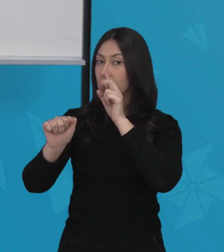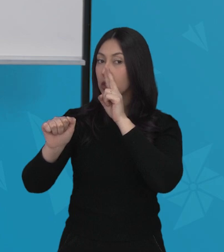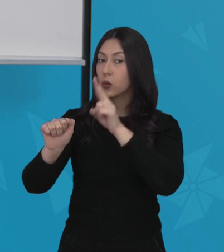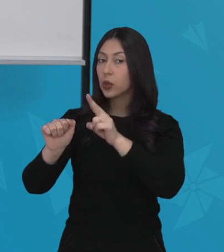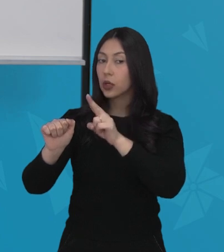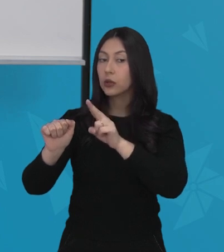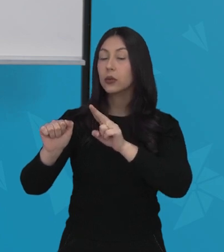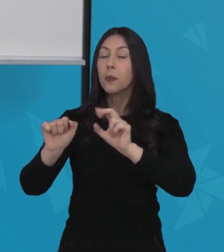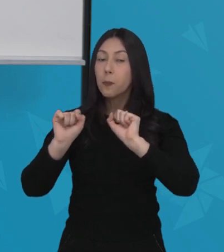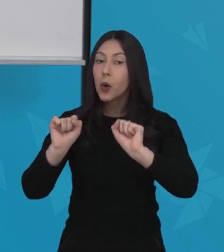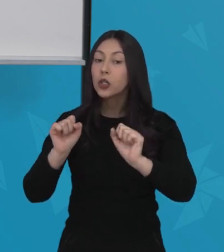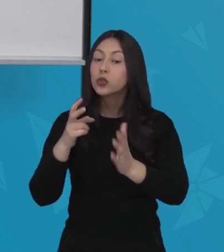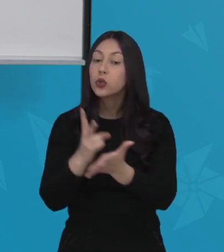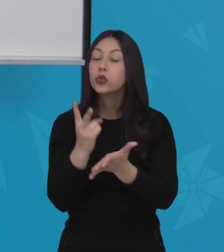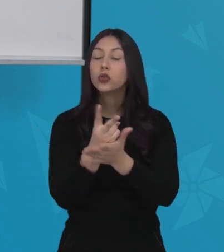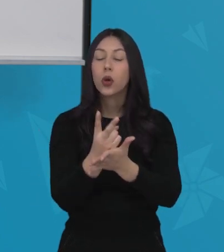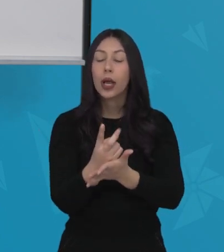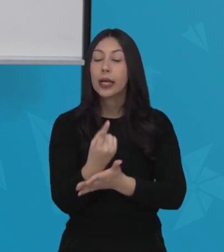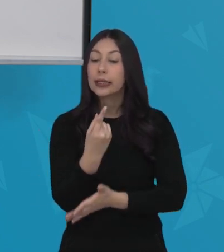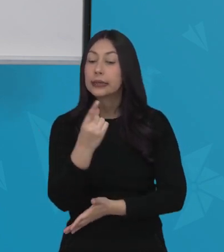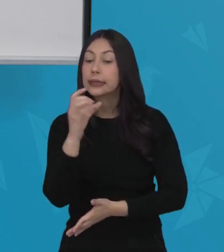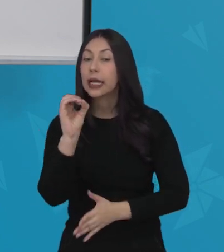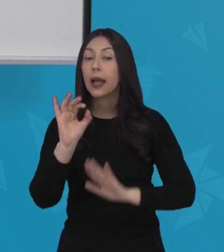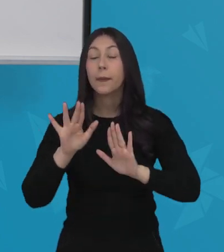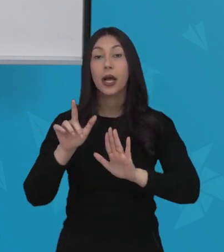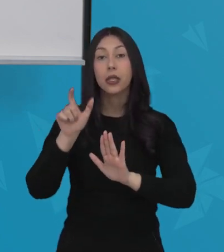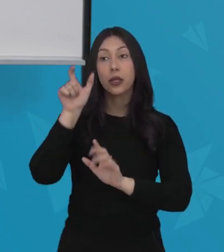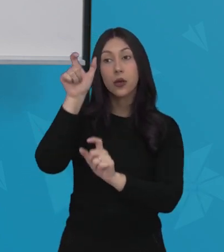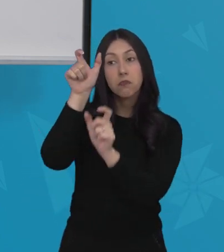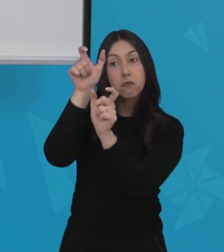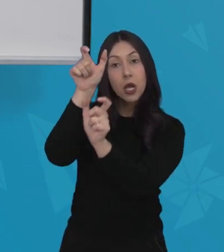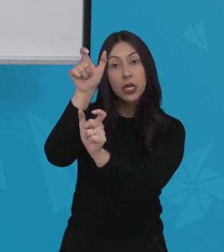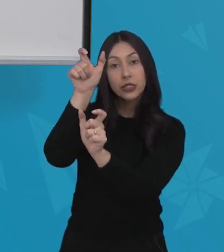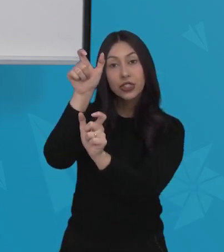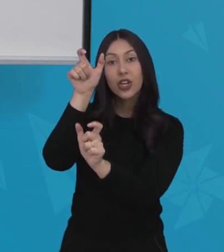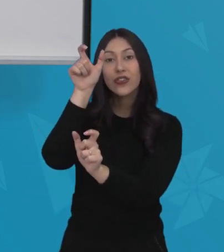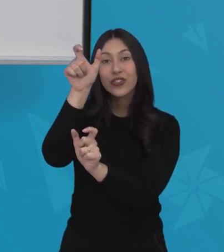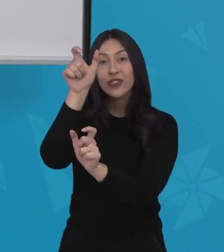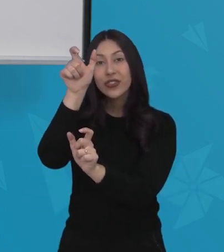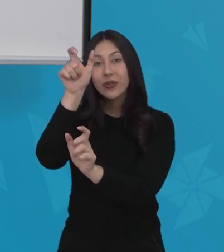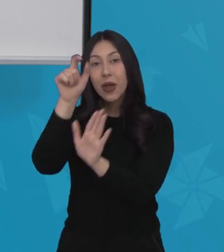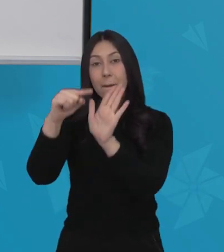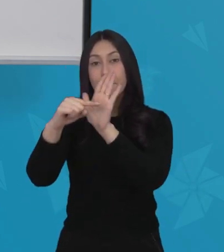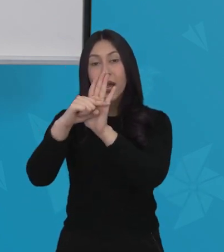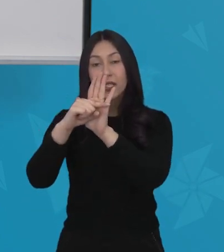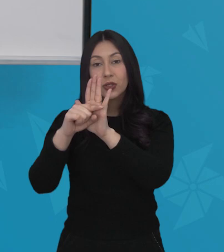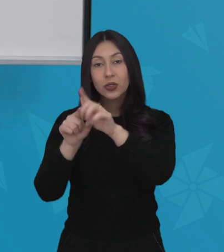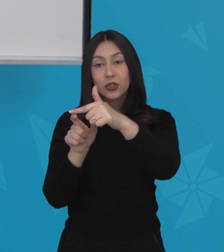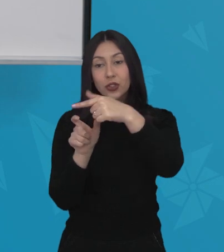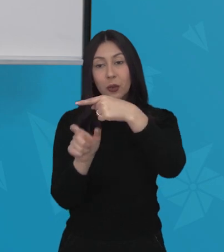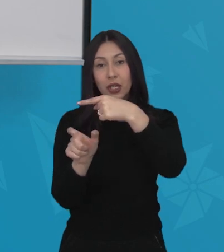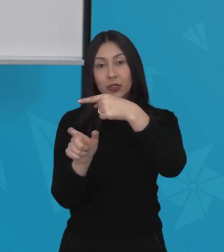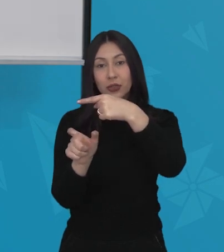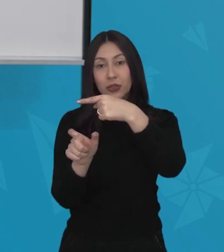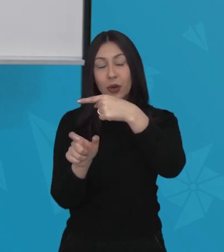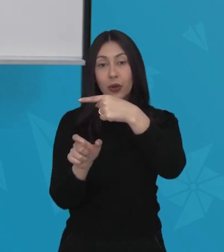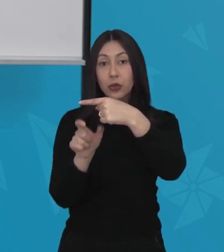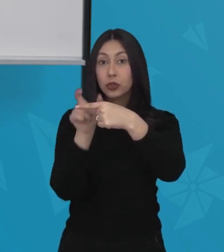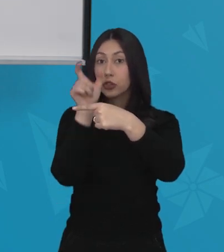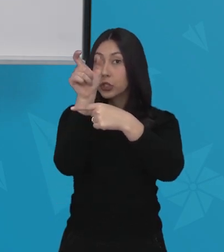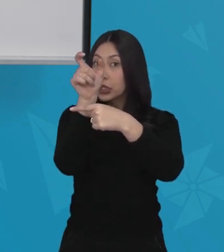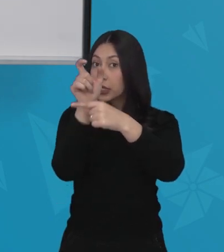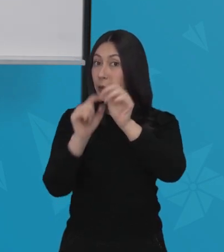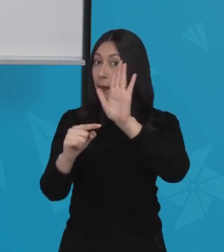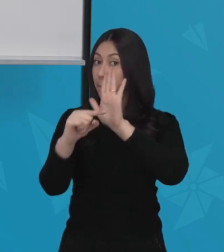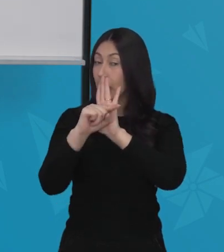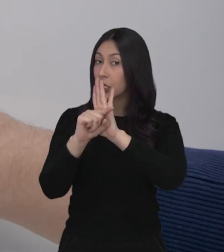um 10, só que a gente vai pegar o expoente da que está em cima e vai subtrair pelo da que está embaixo. Isso aqui é um pouco de conteúdo mais de potenciação do que